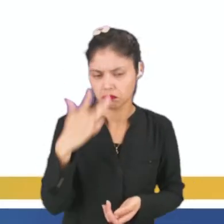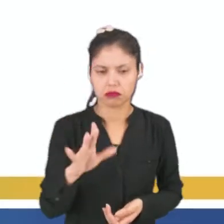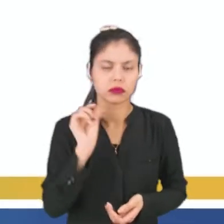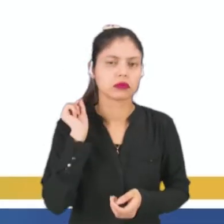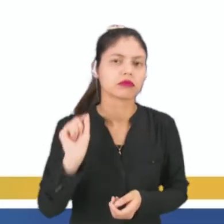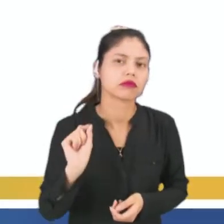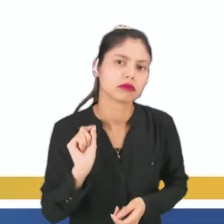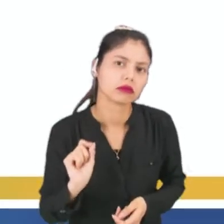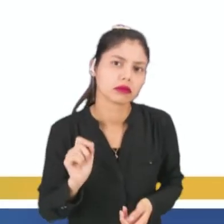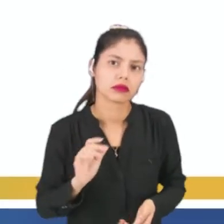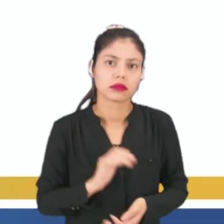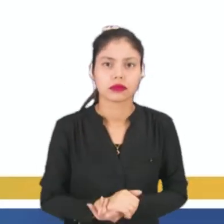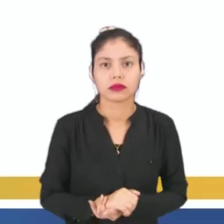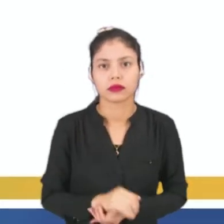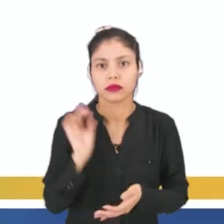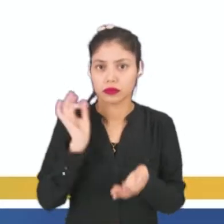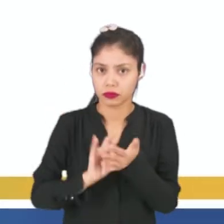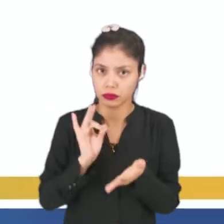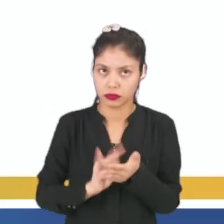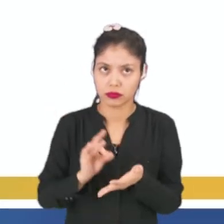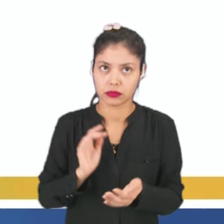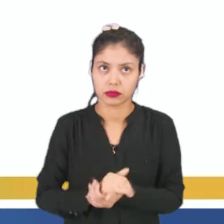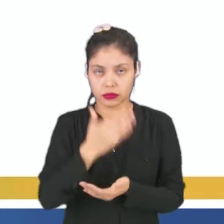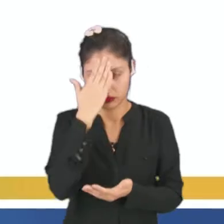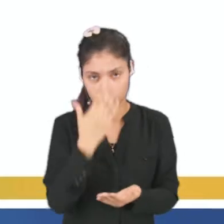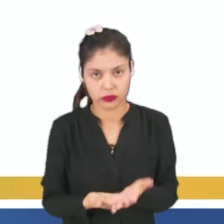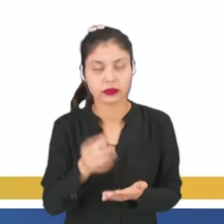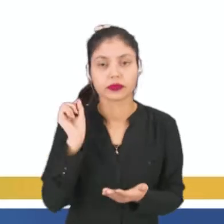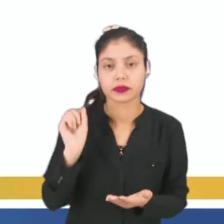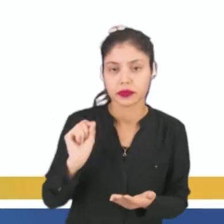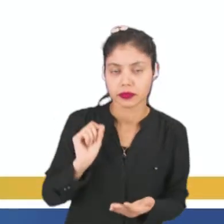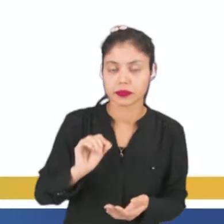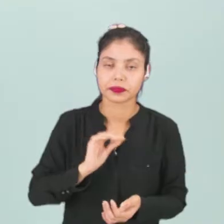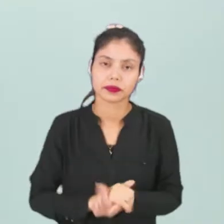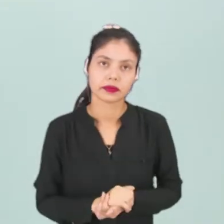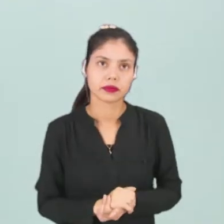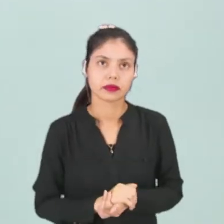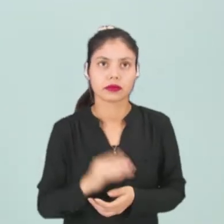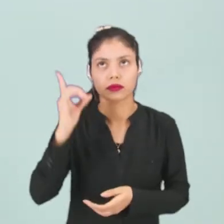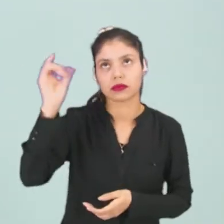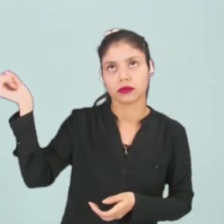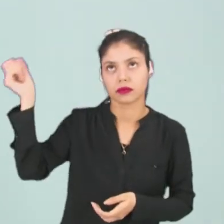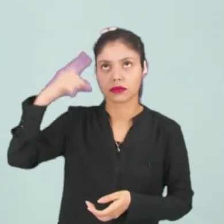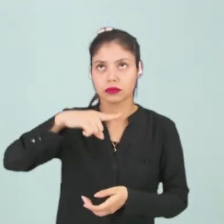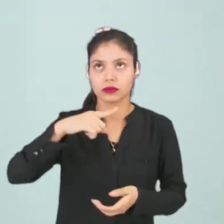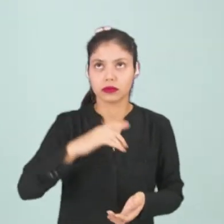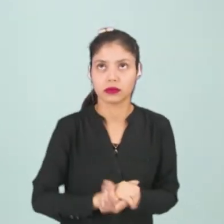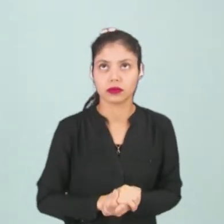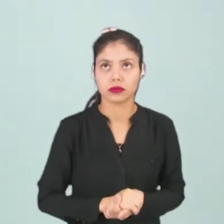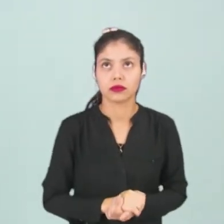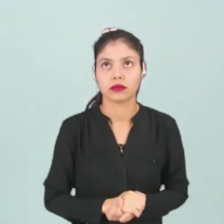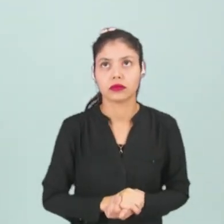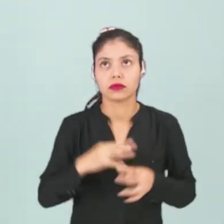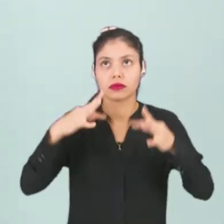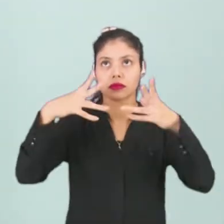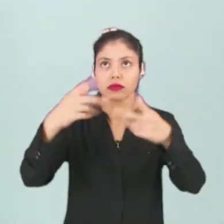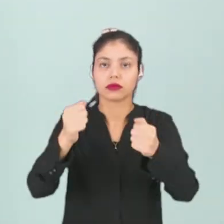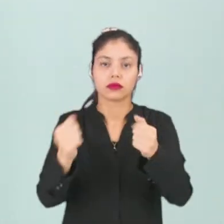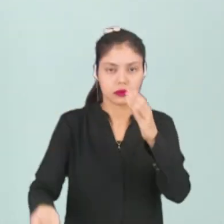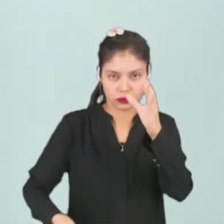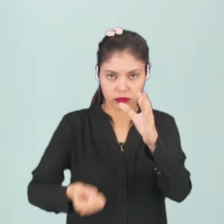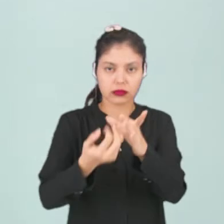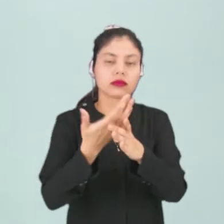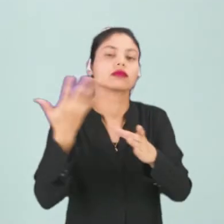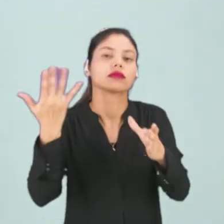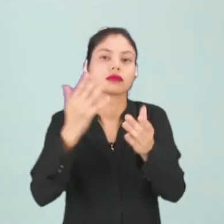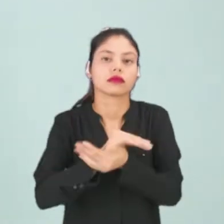entendia muito da realidade. Então acreditávamos que o Deus Sol era o Deus de toda a